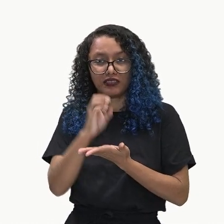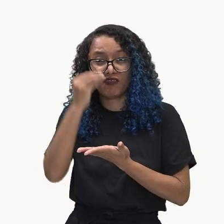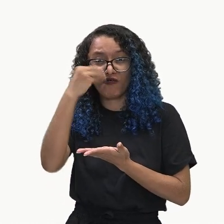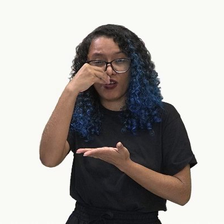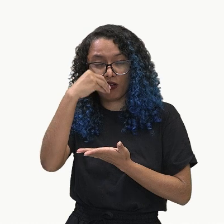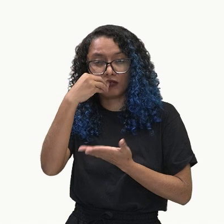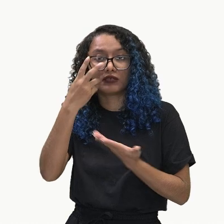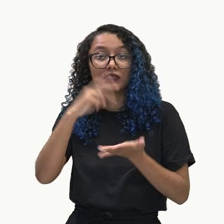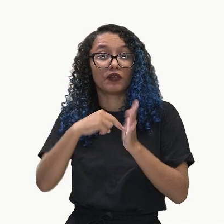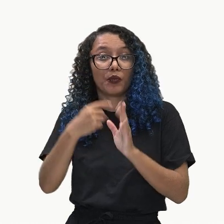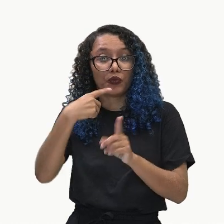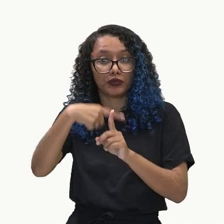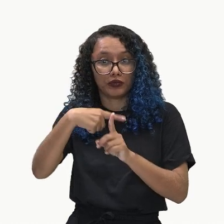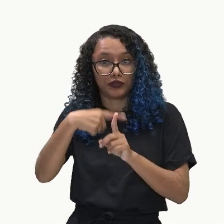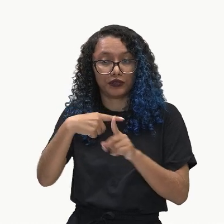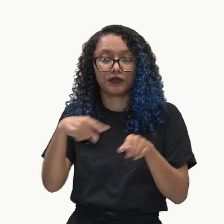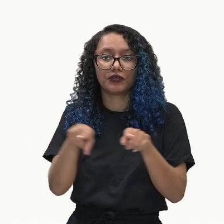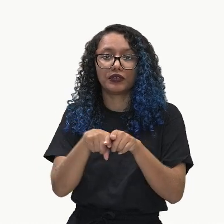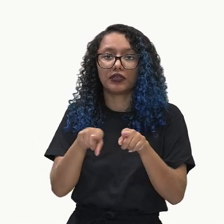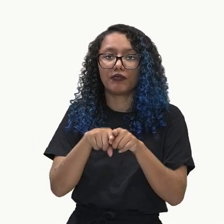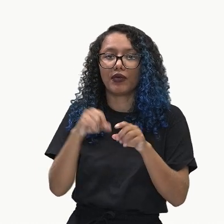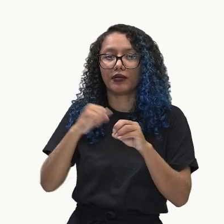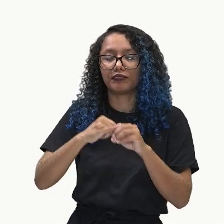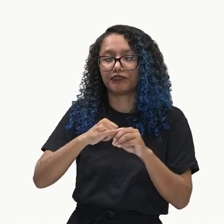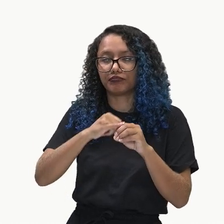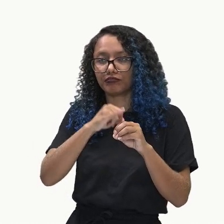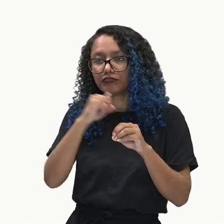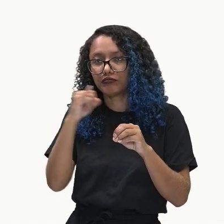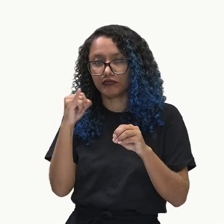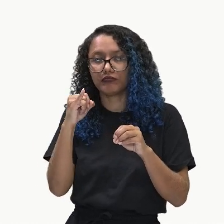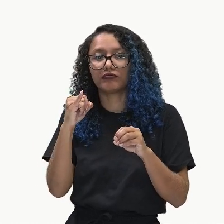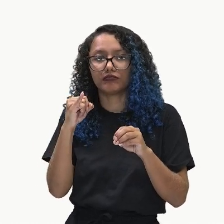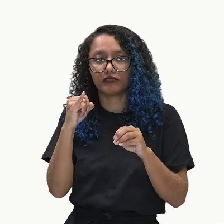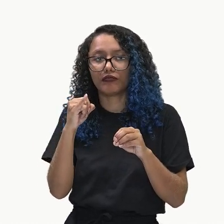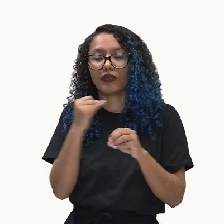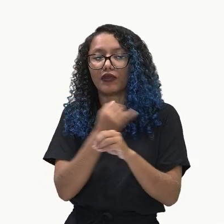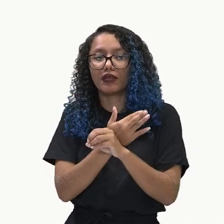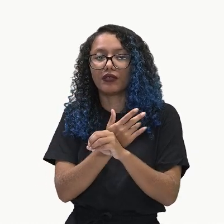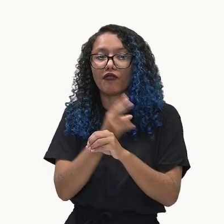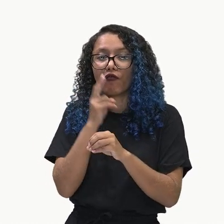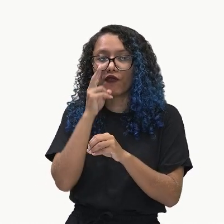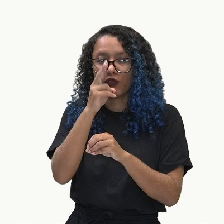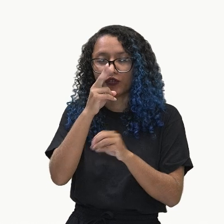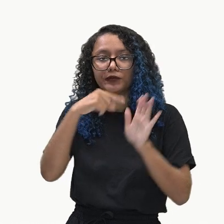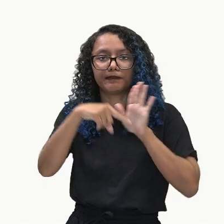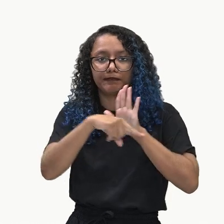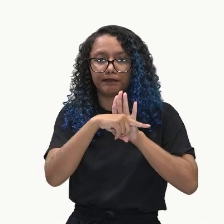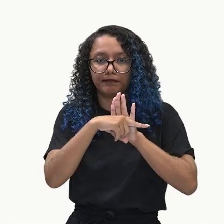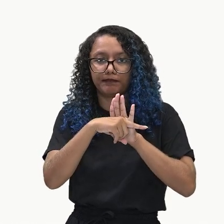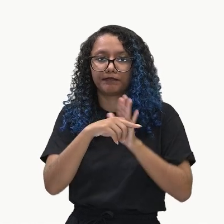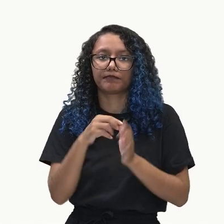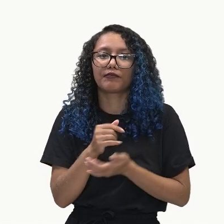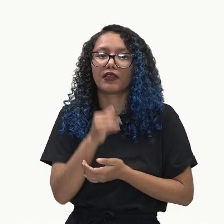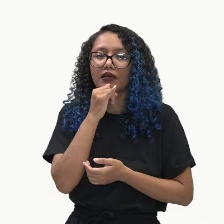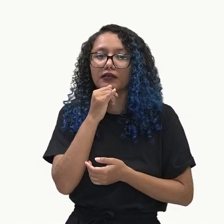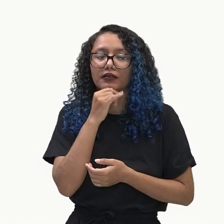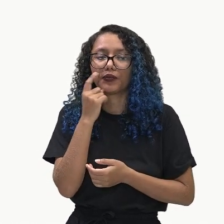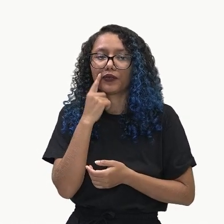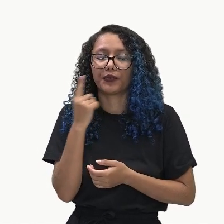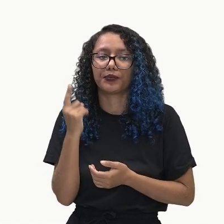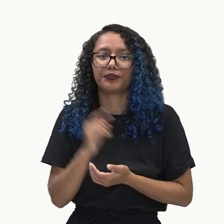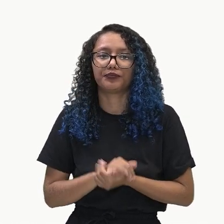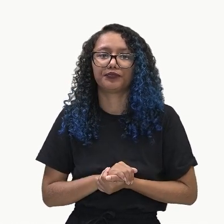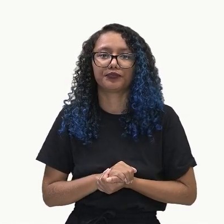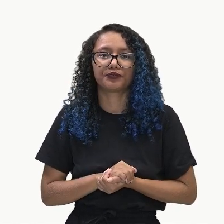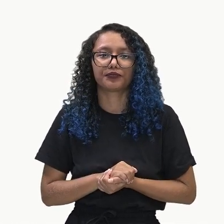positivo, e o ânion de ácido forte, negativo. Um exemplo de ácido forte,